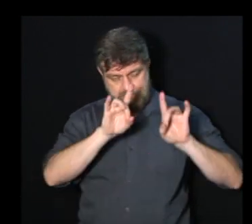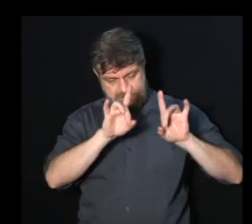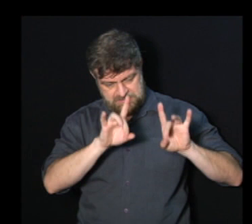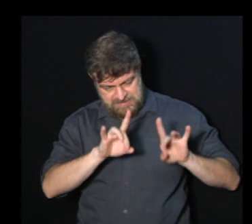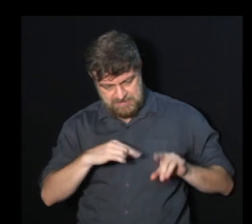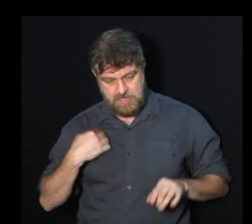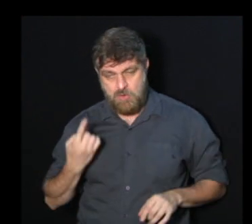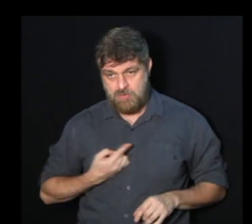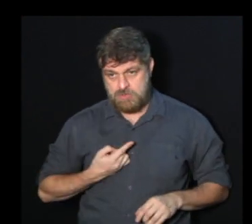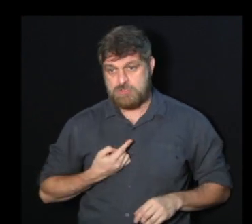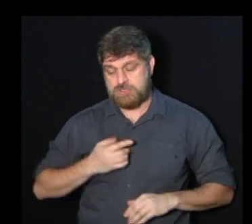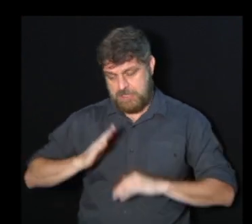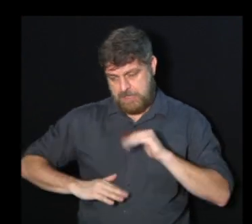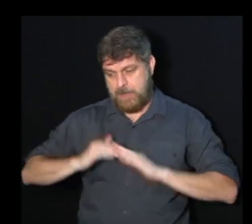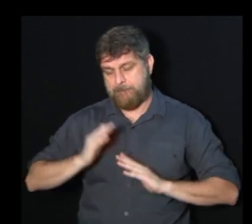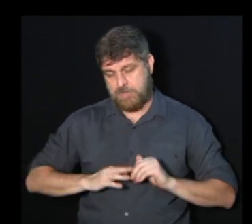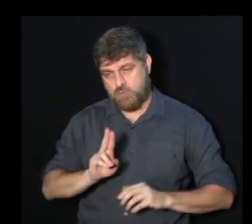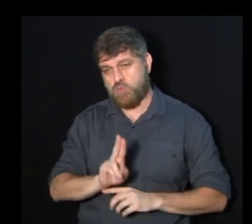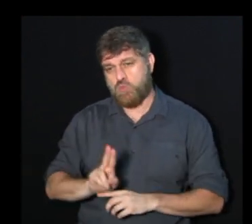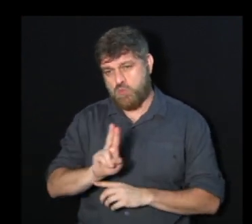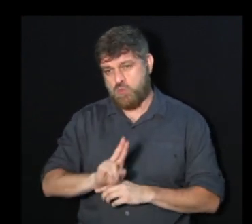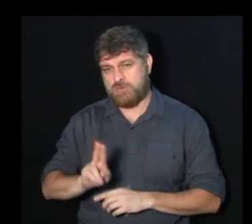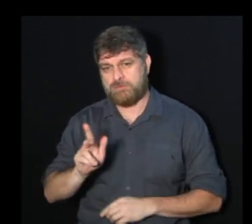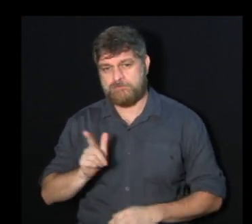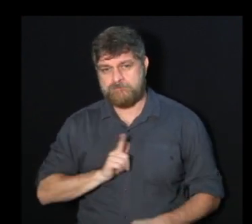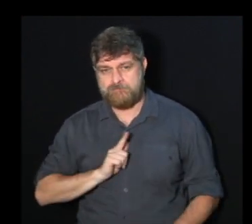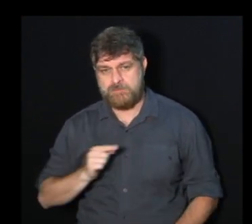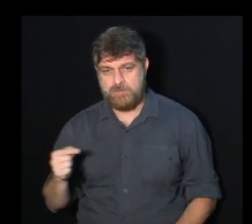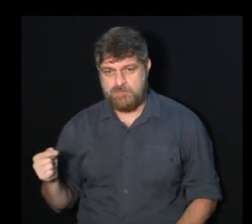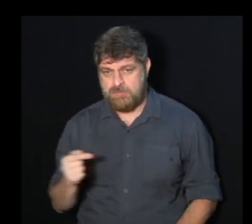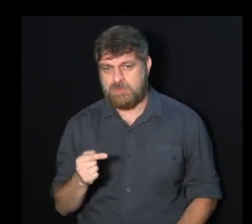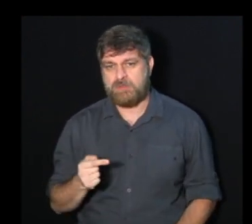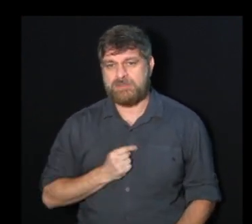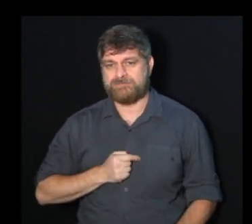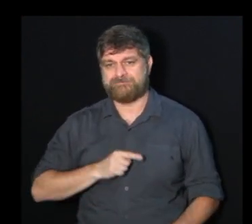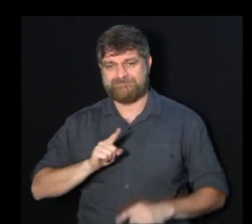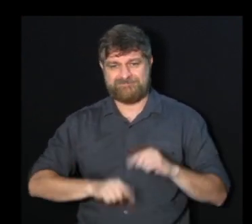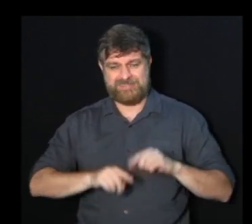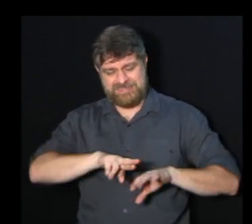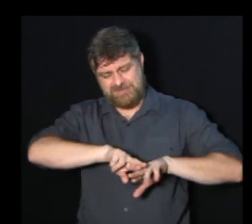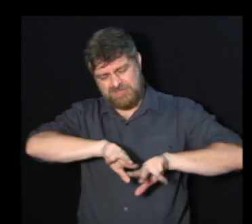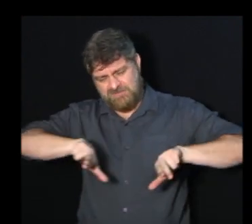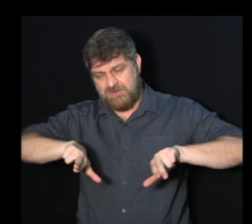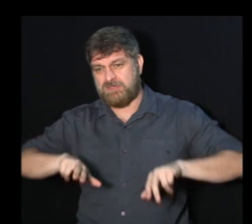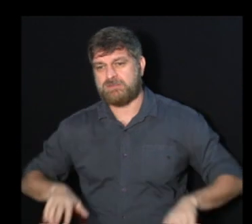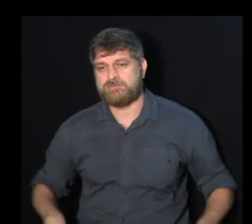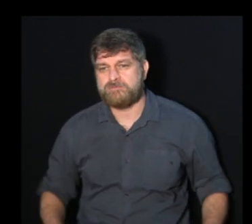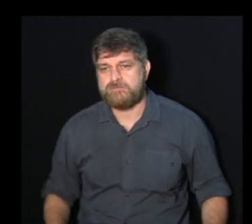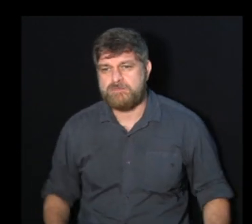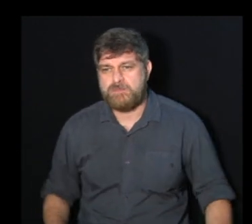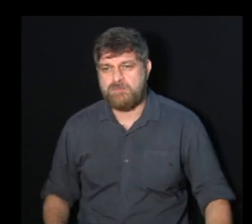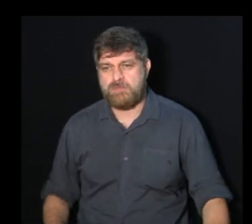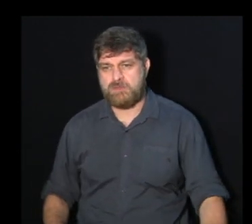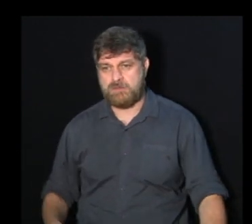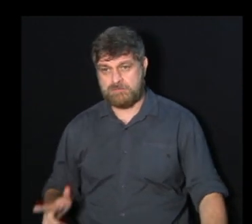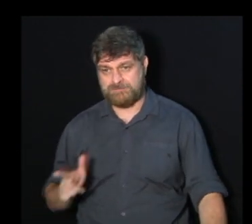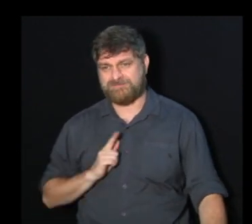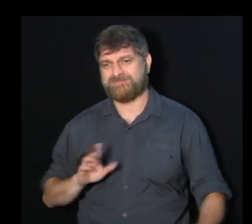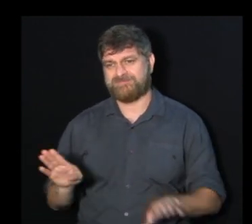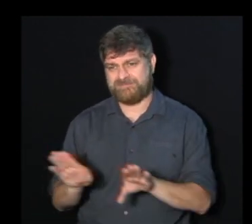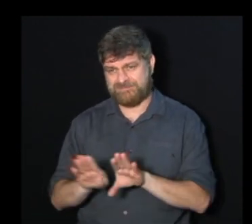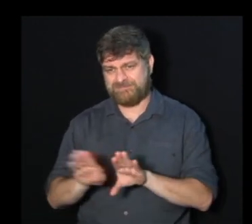utiliza na nossa prática, como o dinamômetro, perdão. Tem outros